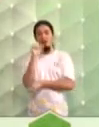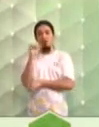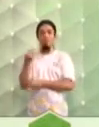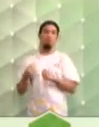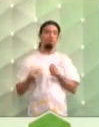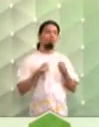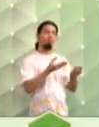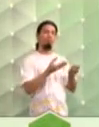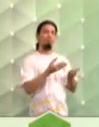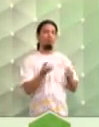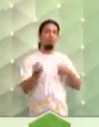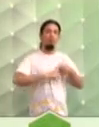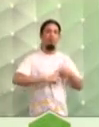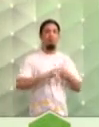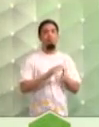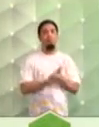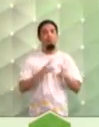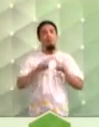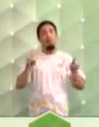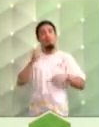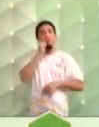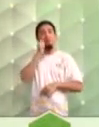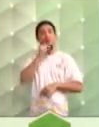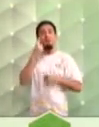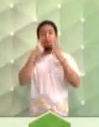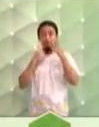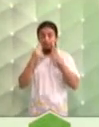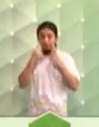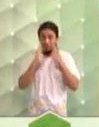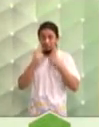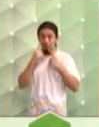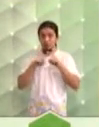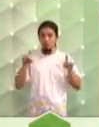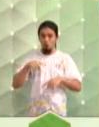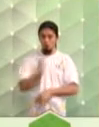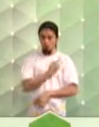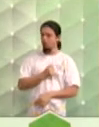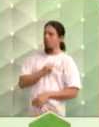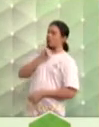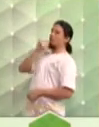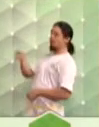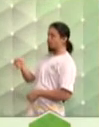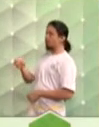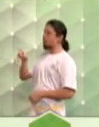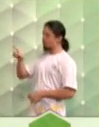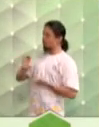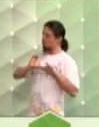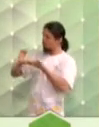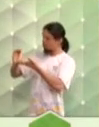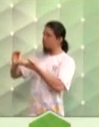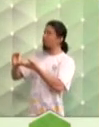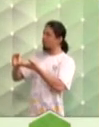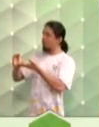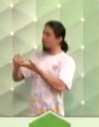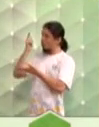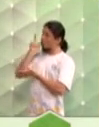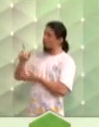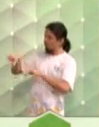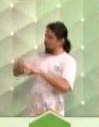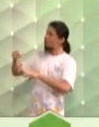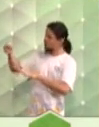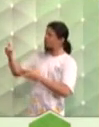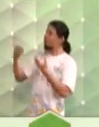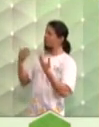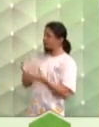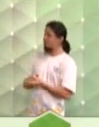chorando, porque ia perder o carro. Quando nós informamos que ela tinha ganhado o valor, ela não acreditou, achou que era trote, bateu o telefone na nossa cara